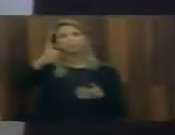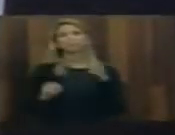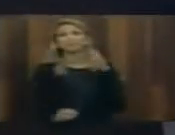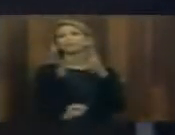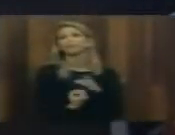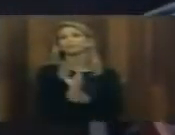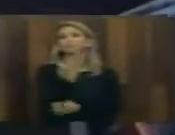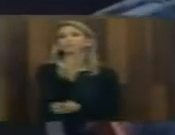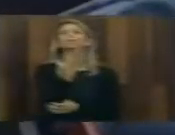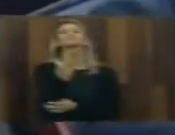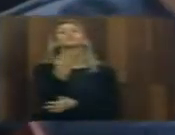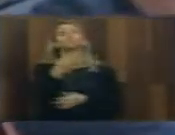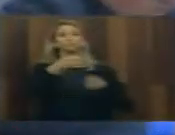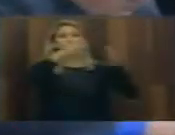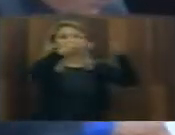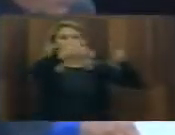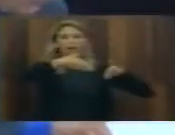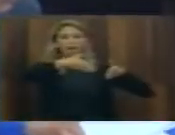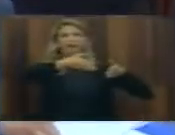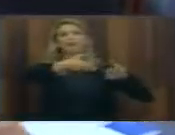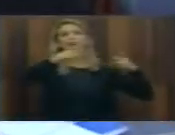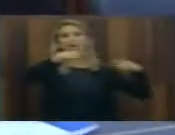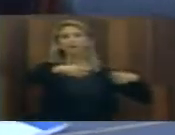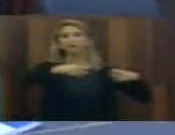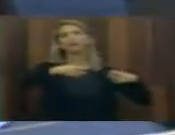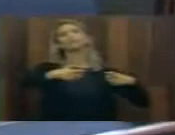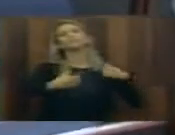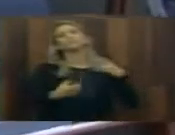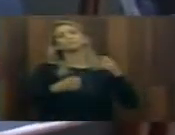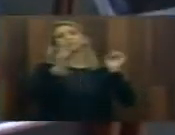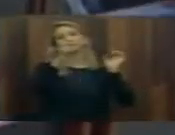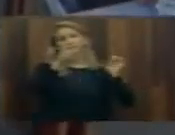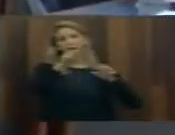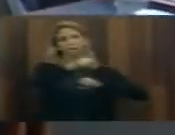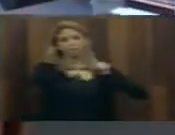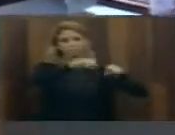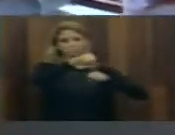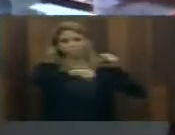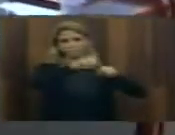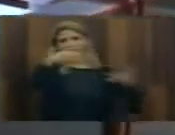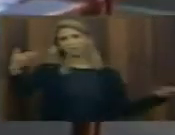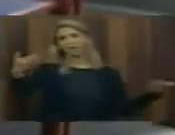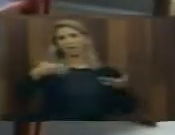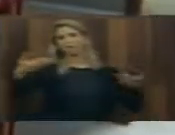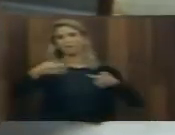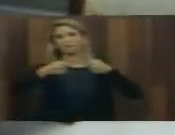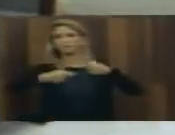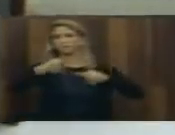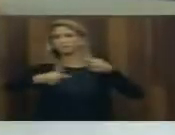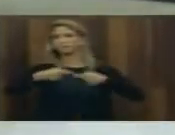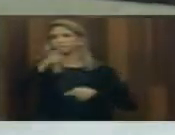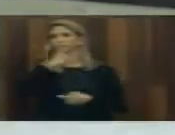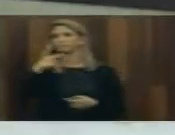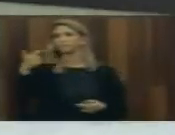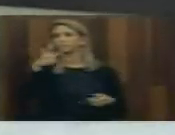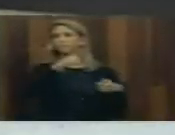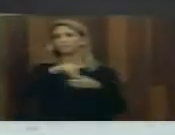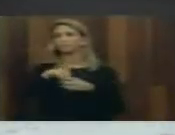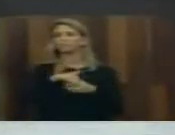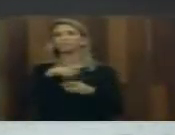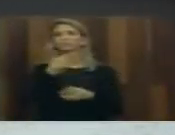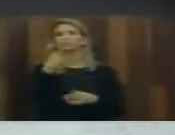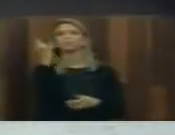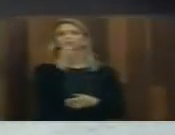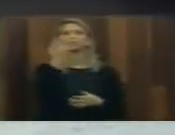criação de ciclovia na estrada do Guriri. Em discussão, indicação. Não havendo quem queira discutir, em votação, os